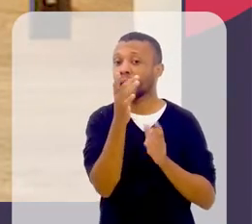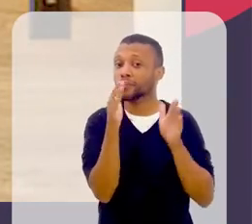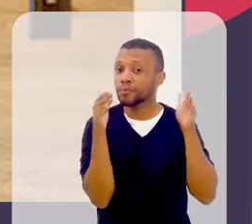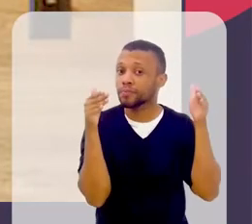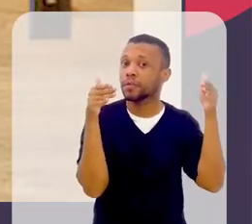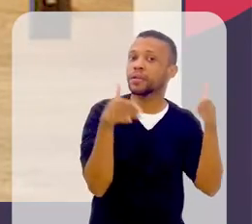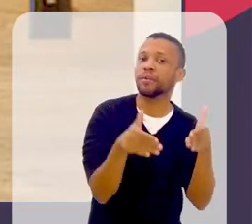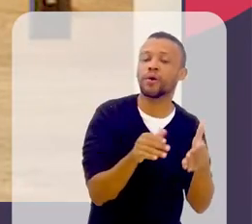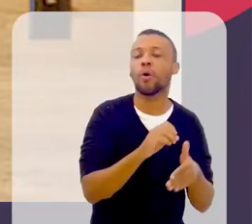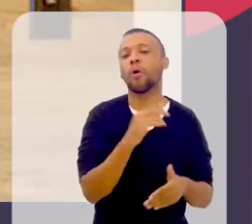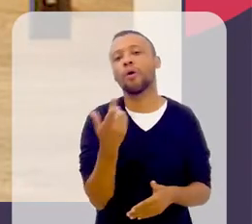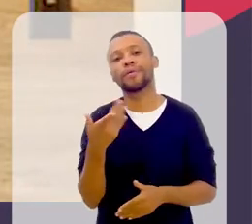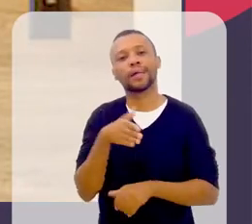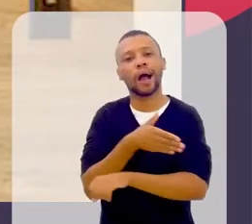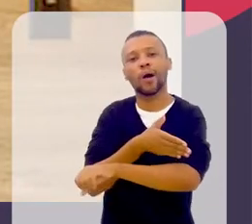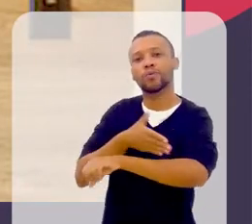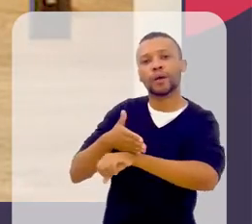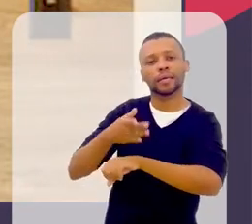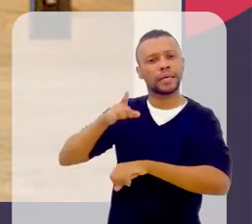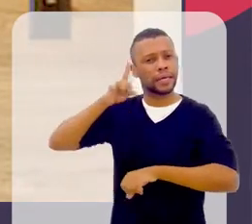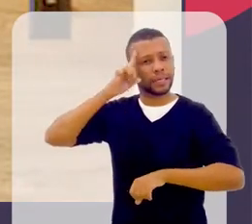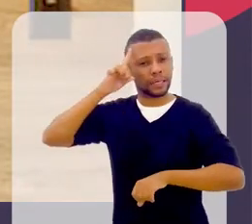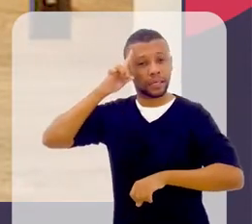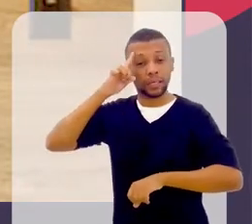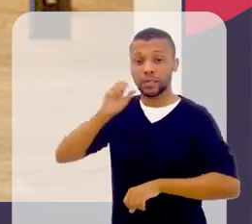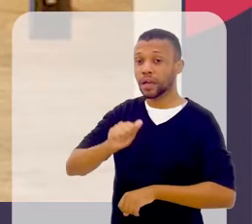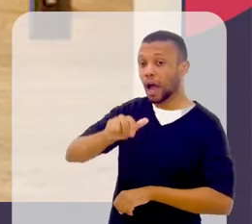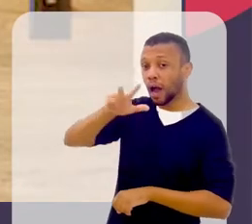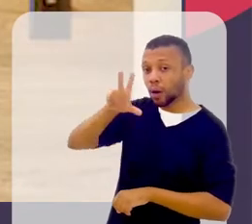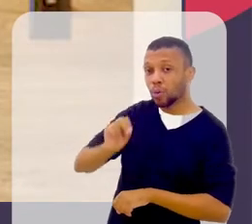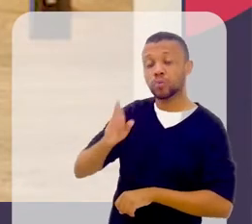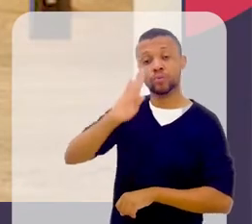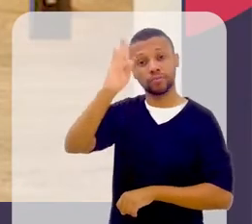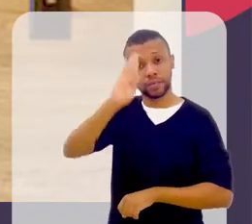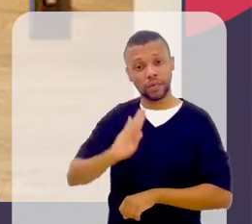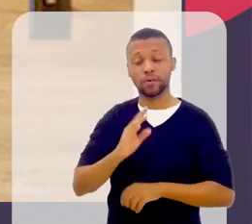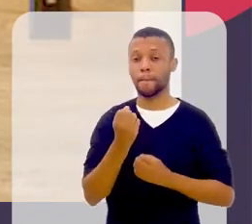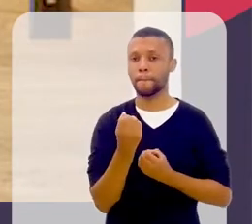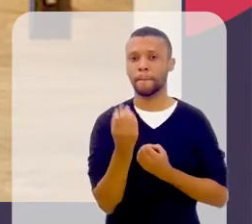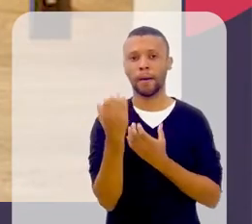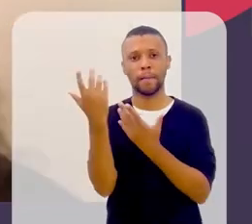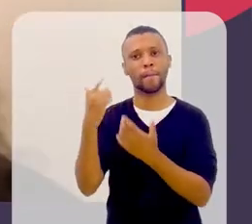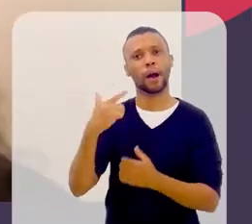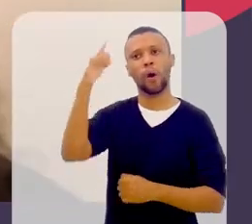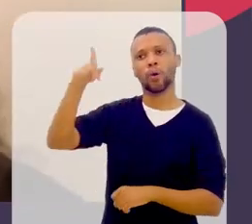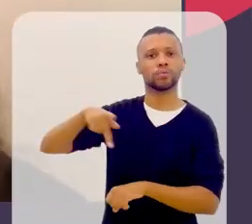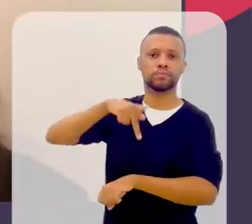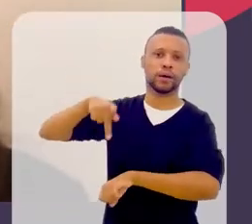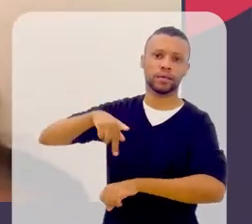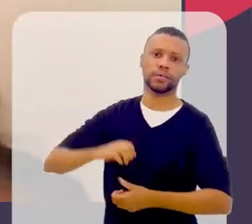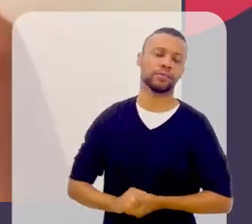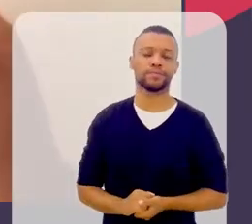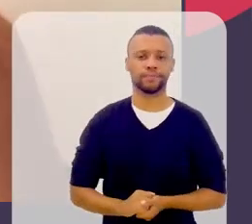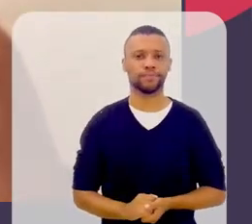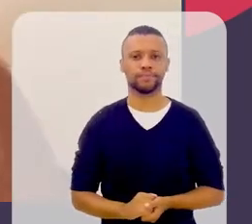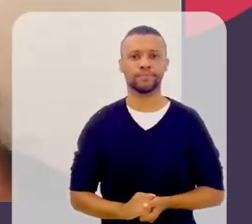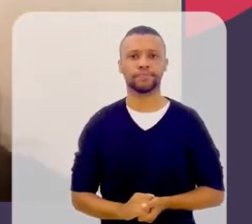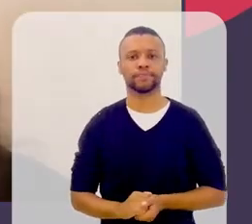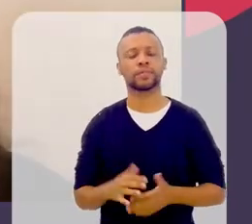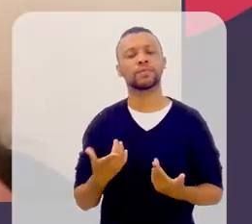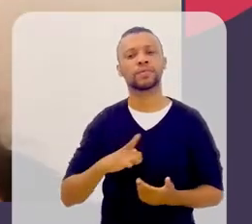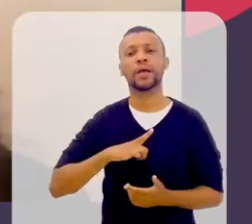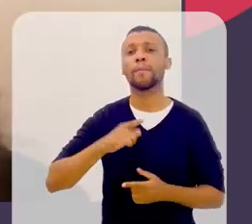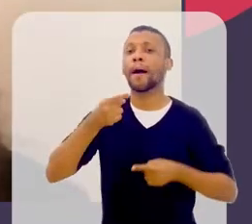está acostumada, né, com esse dia a dia de estudantes brasileiros indo para fora? É, como eu te